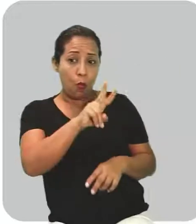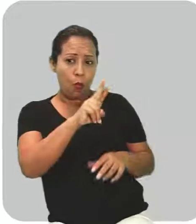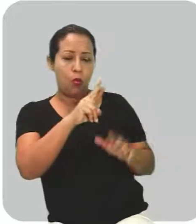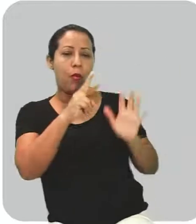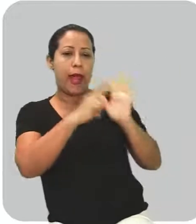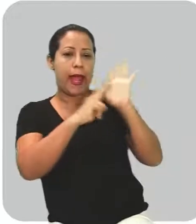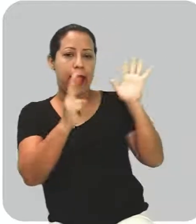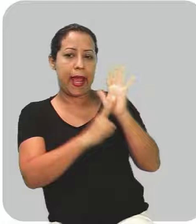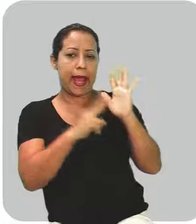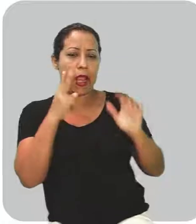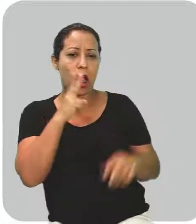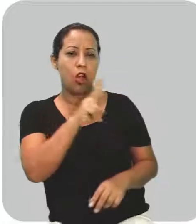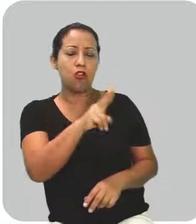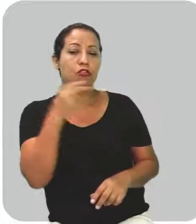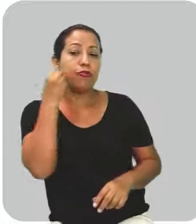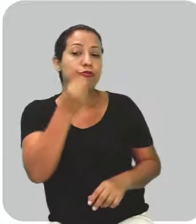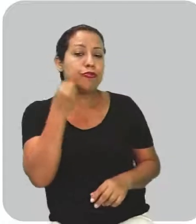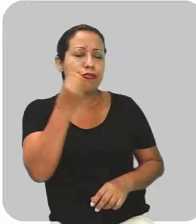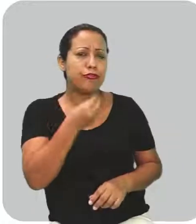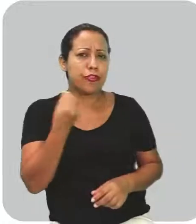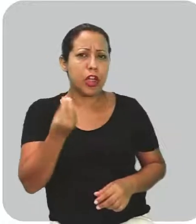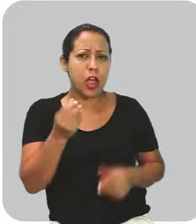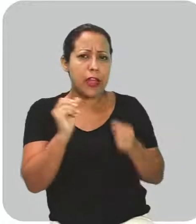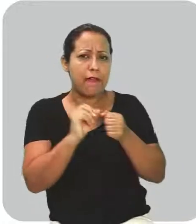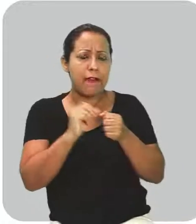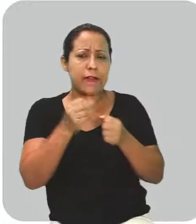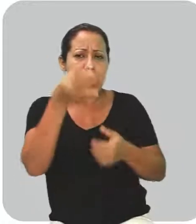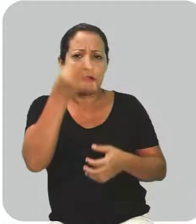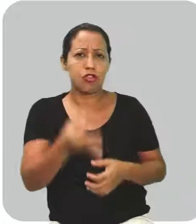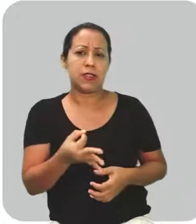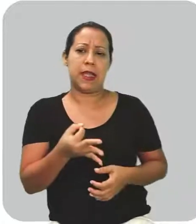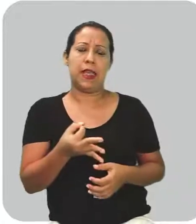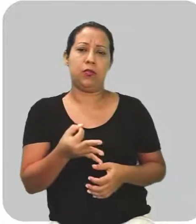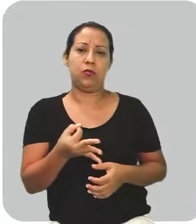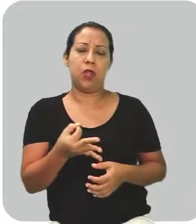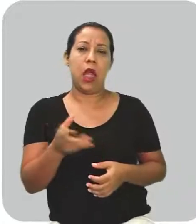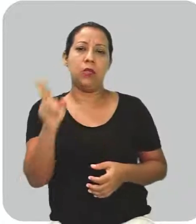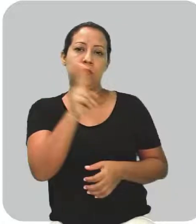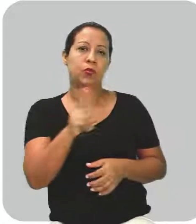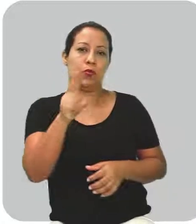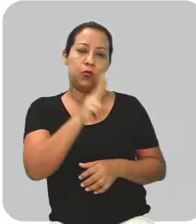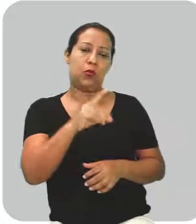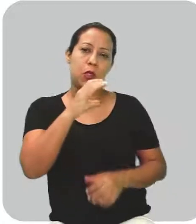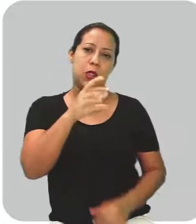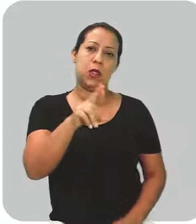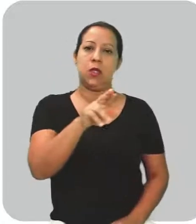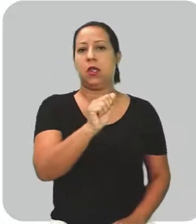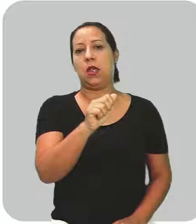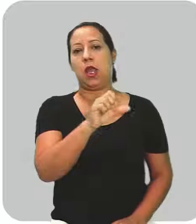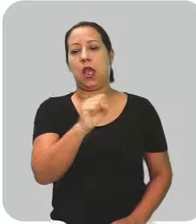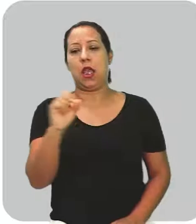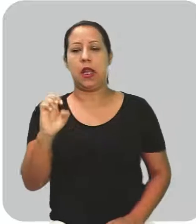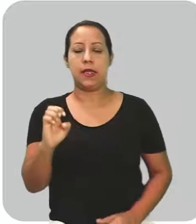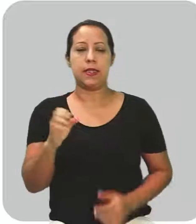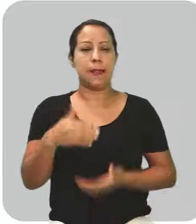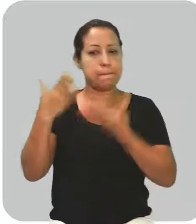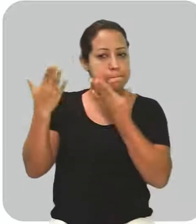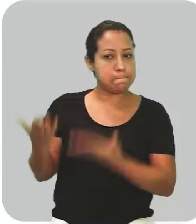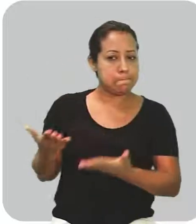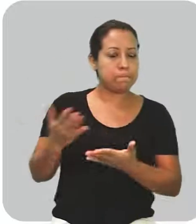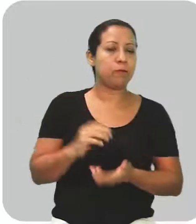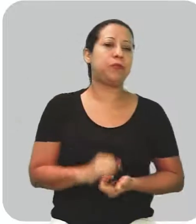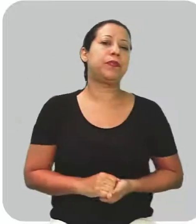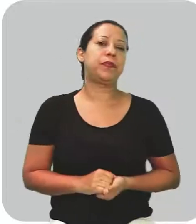aí verificar se você está fazendo o uso correto, né, aí da crase. E aqui,